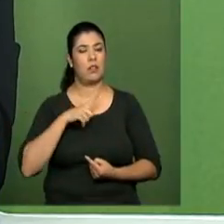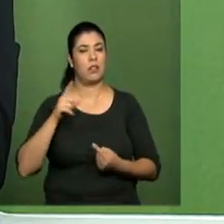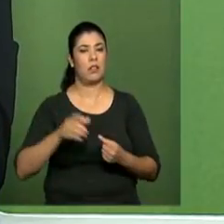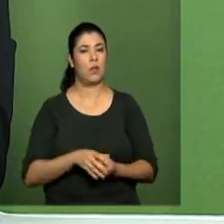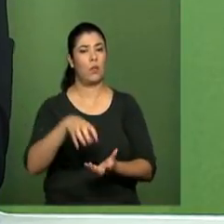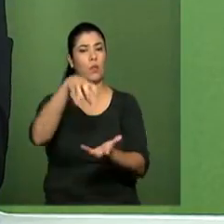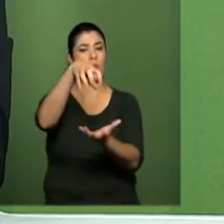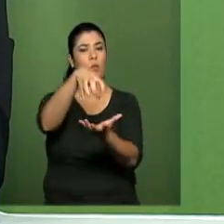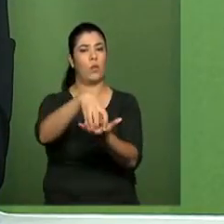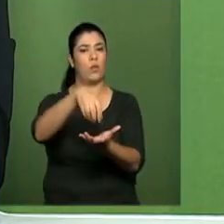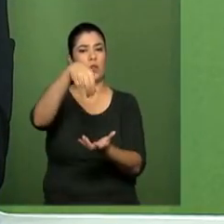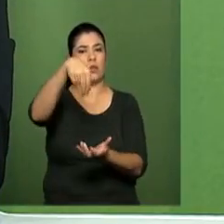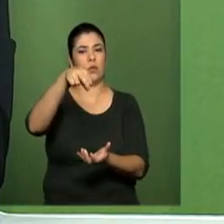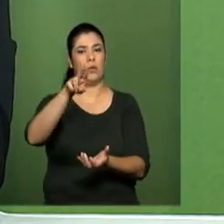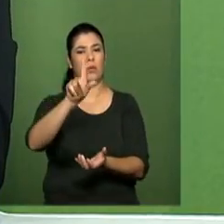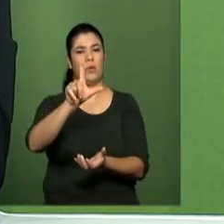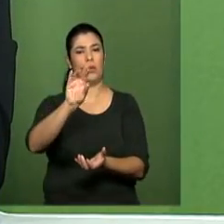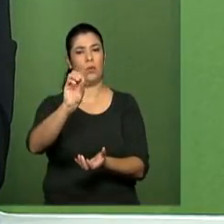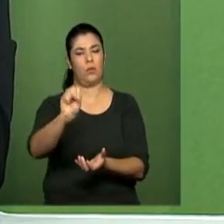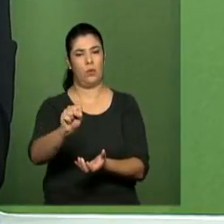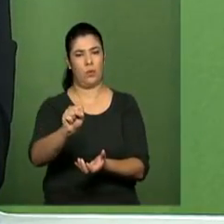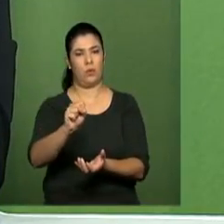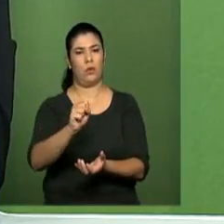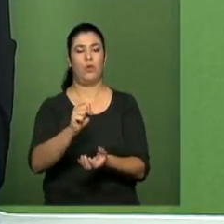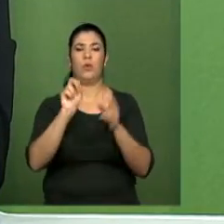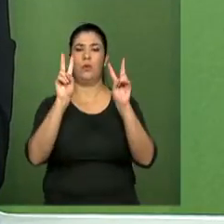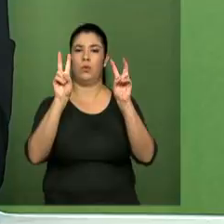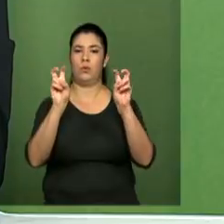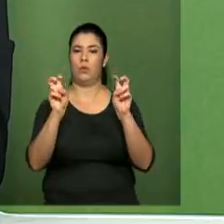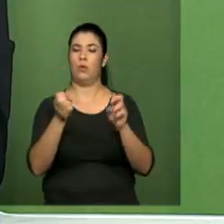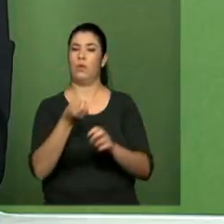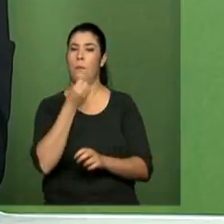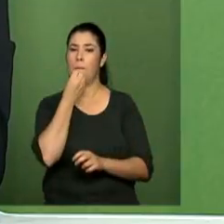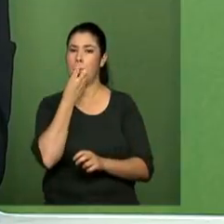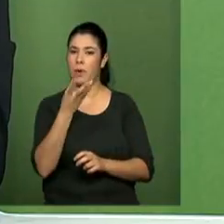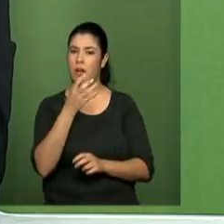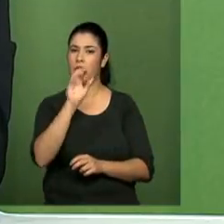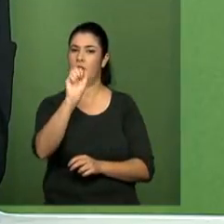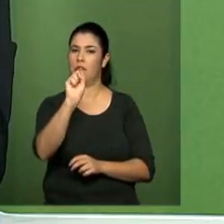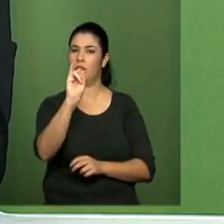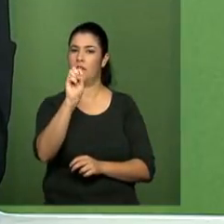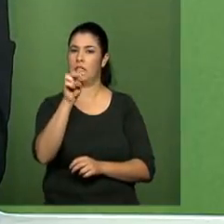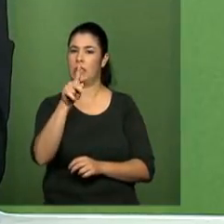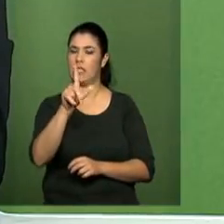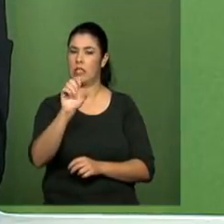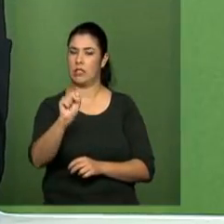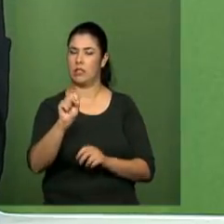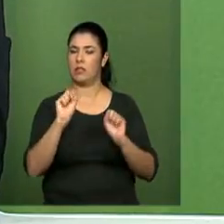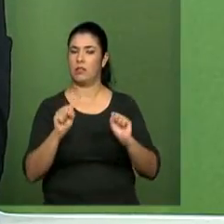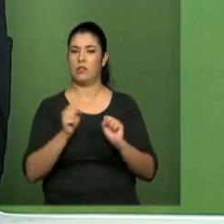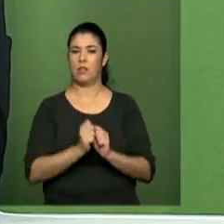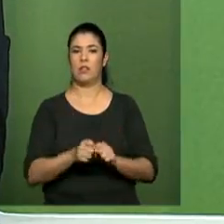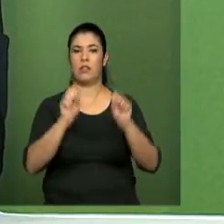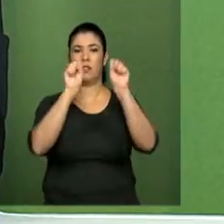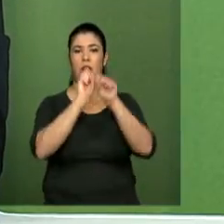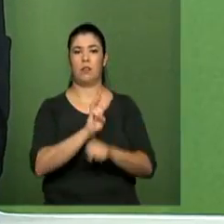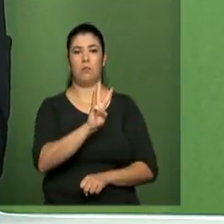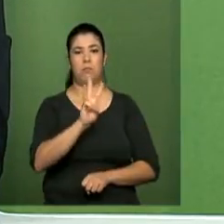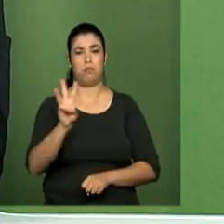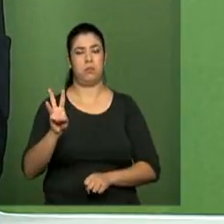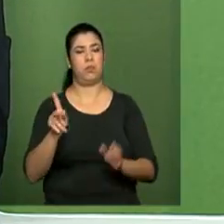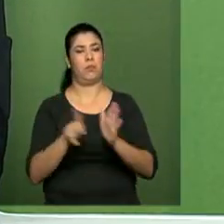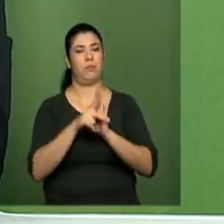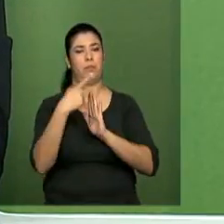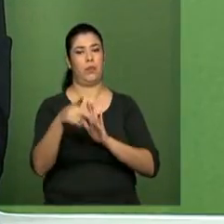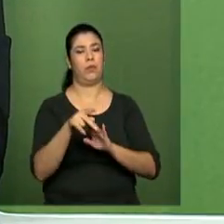simples dentro de cada ministério de cada área que tem os seus respectivos portais segundo